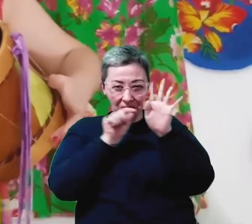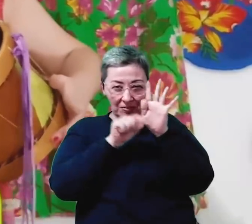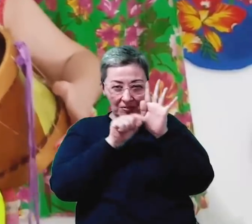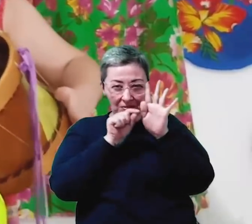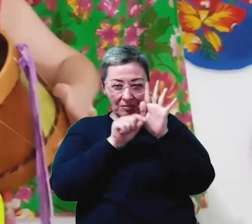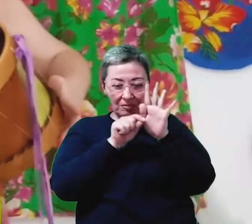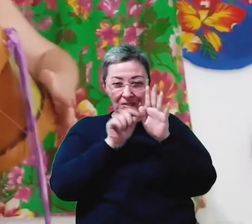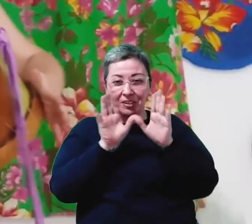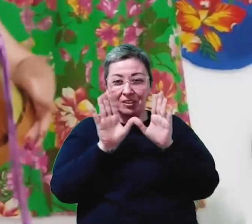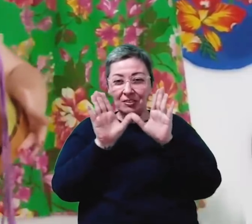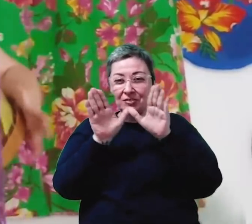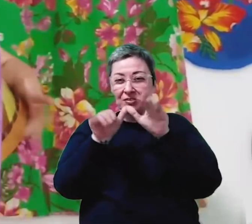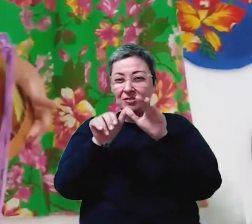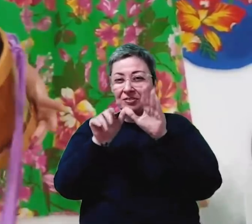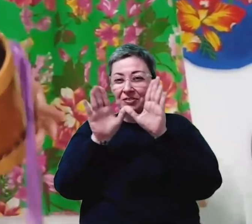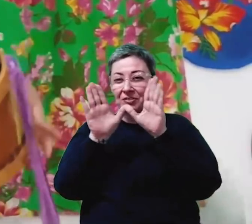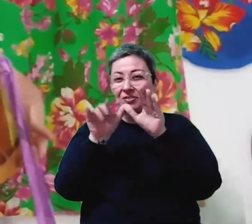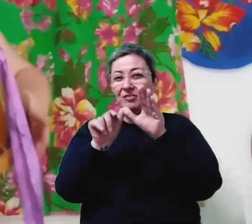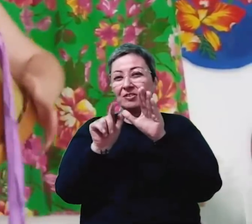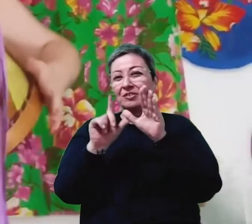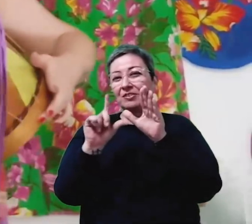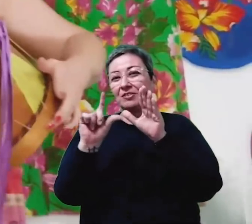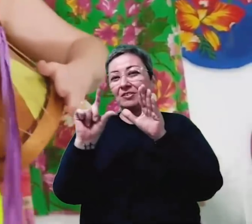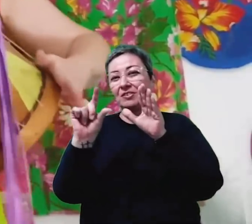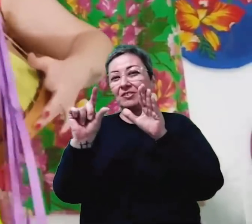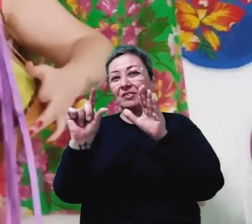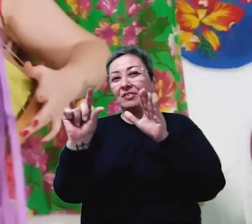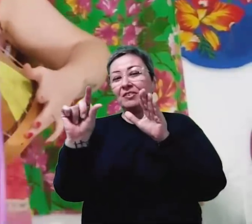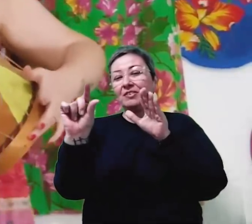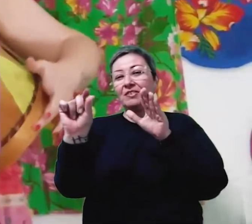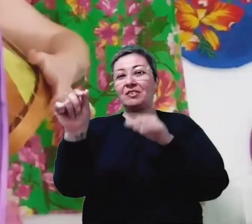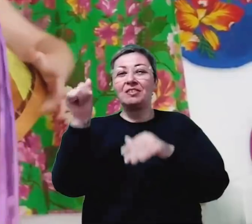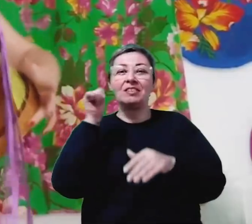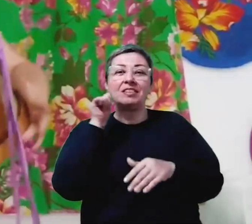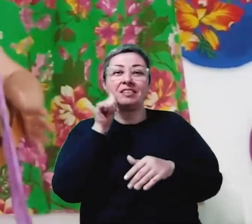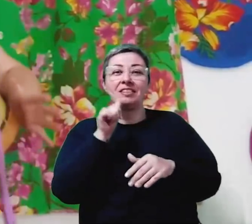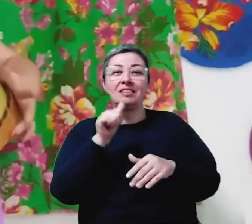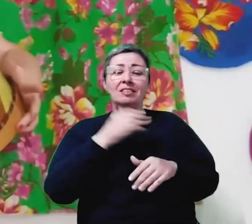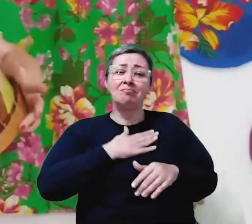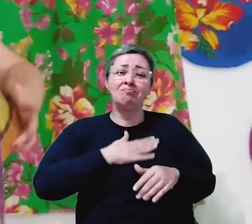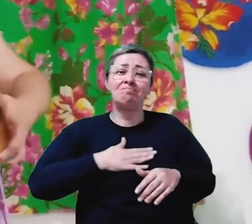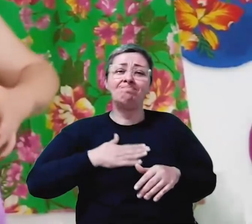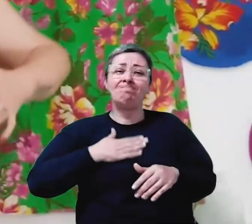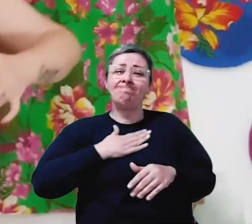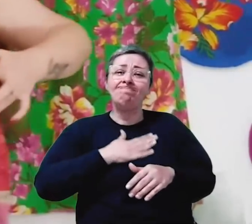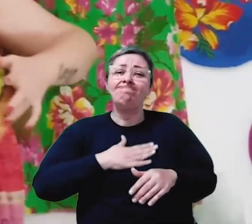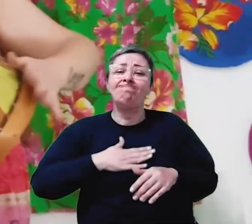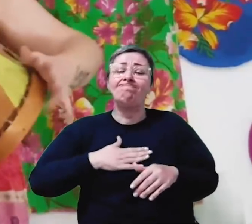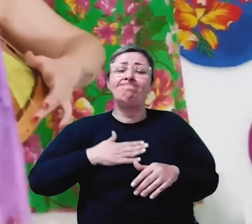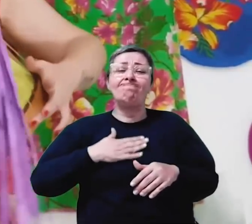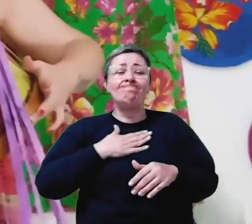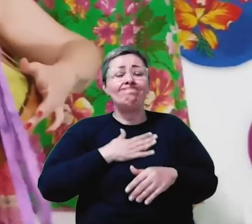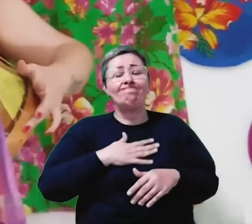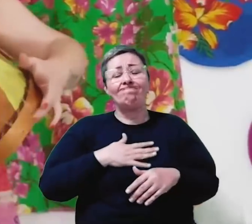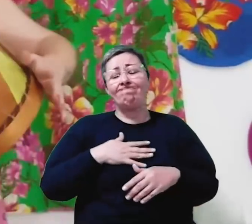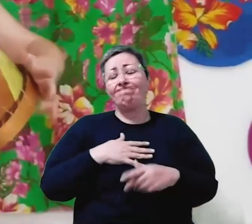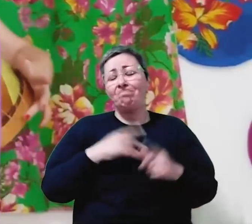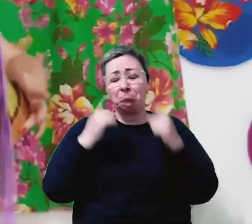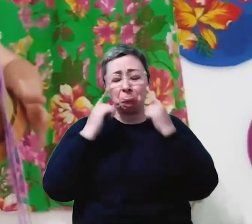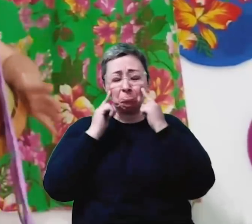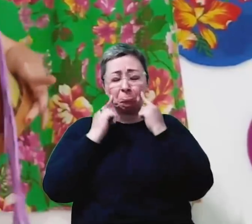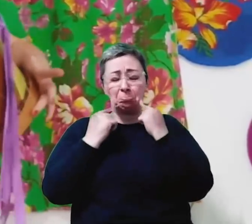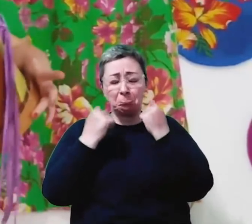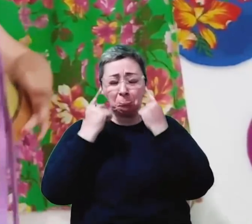um buraquinho, voou, voou, voou, voou, e a menina que gostava tanto do